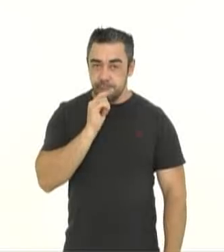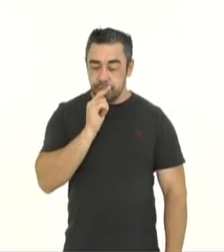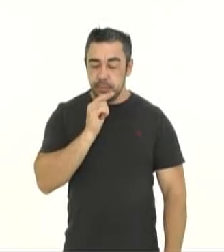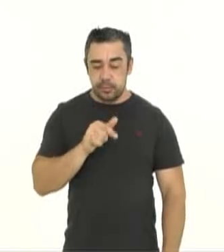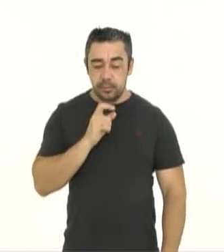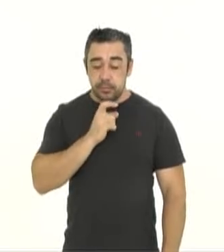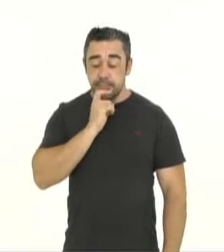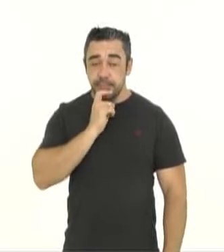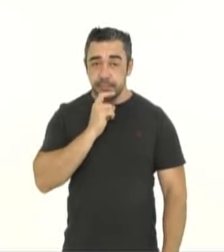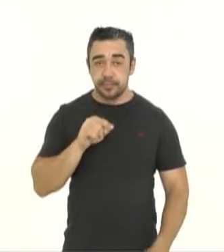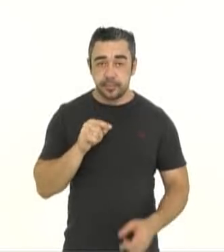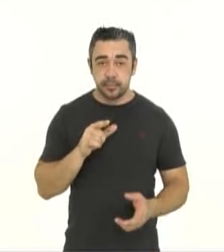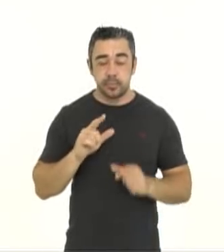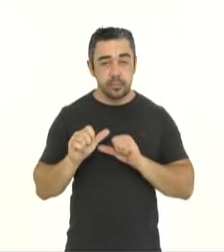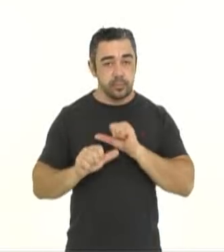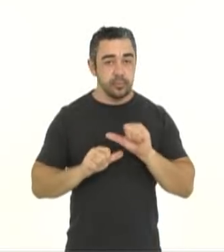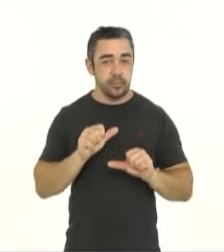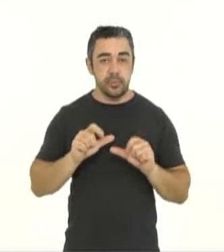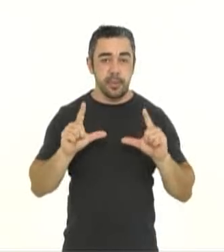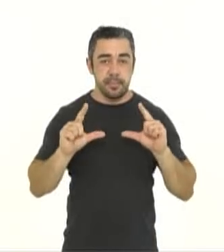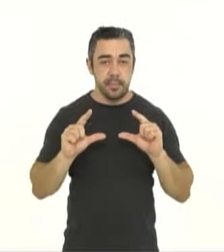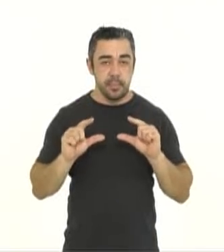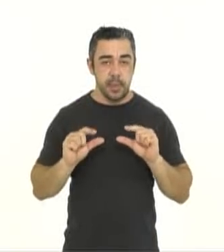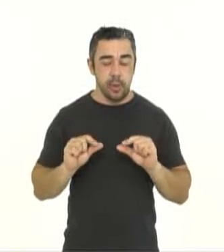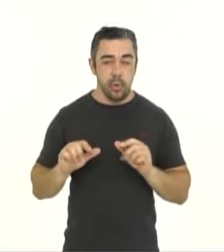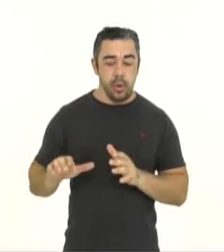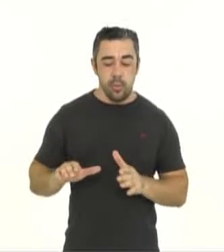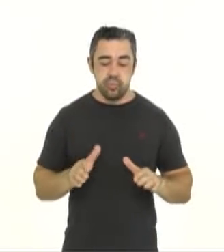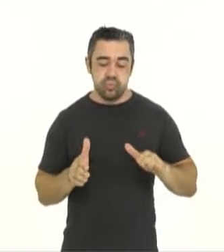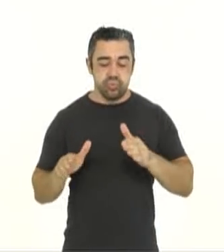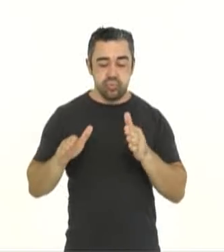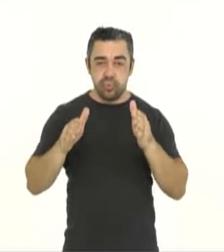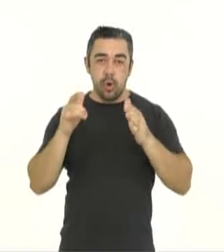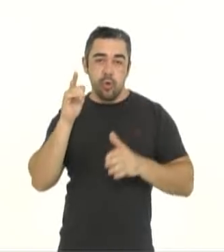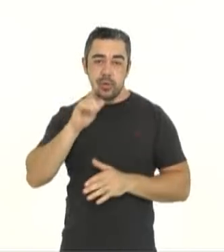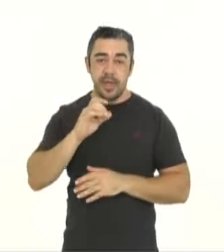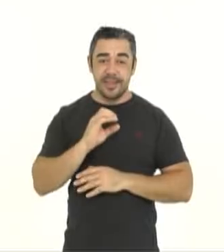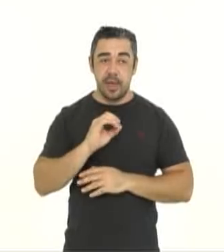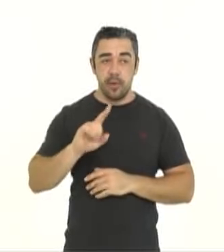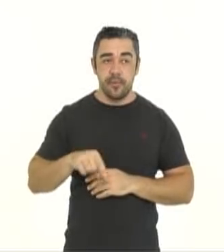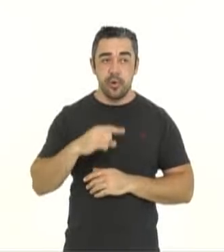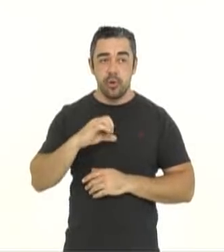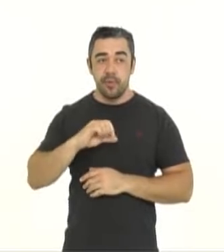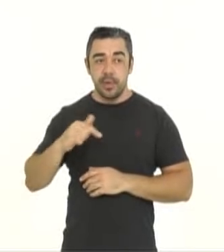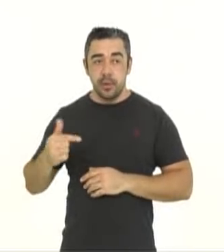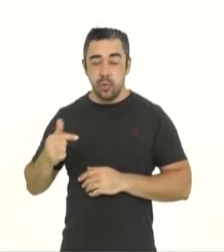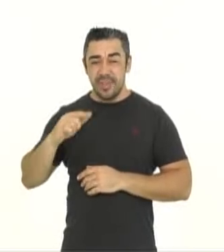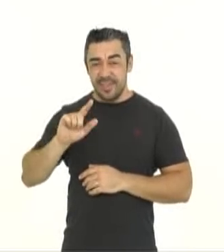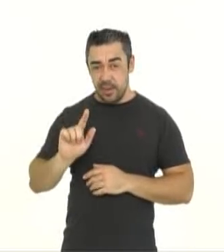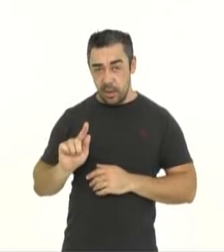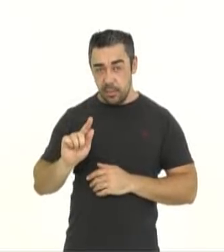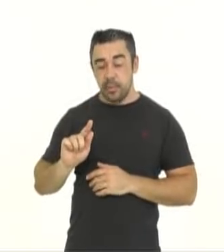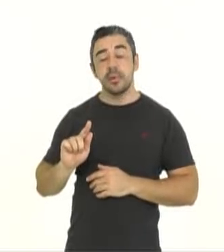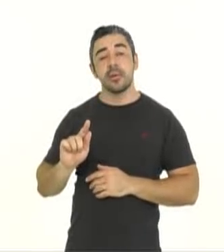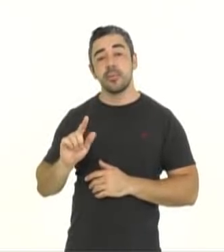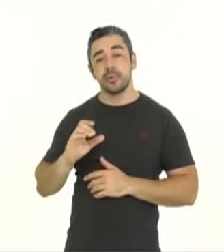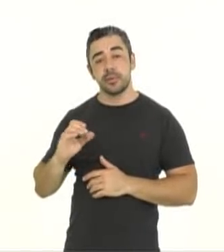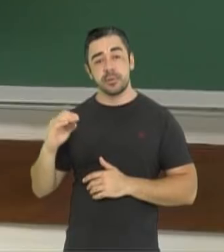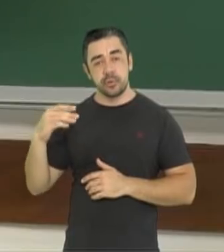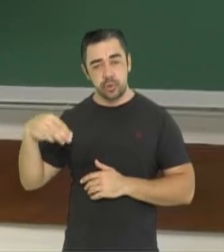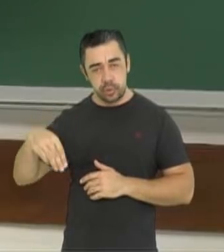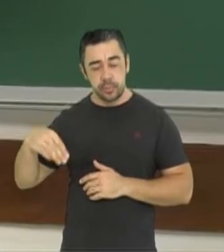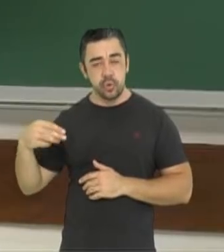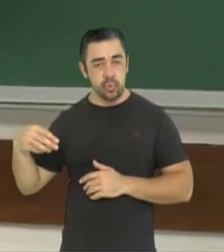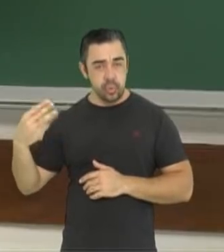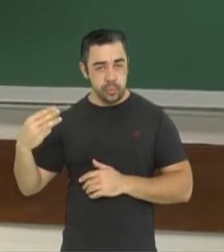graus, a densidade da água fica menor do que no estado líquido, passando a 0,92 gramas por centímetros cúbicos. Então, a